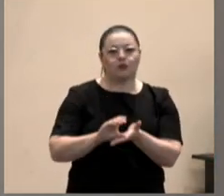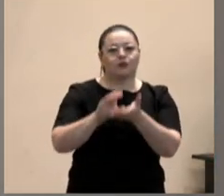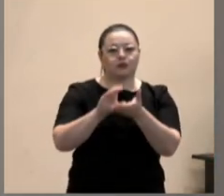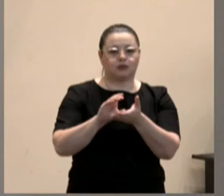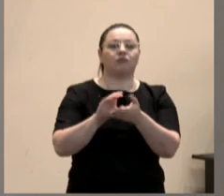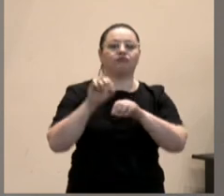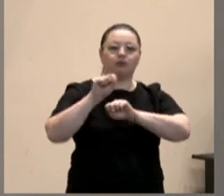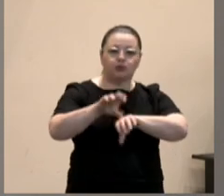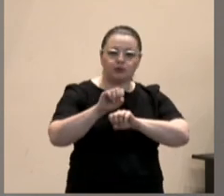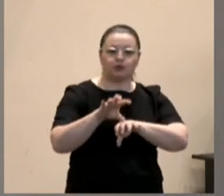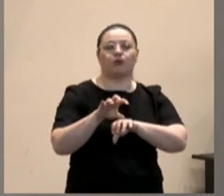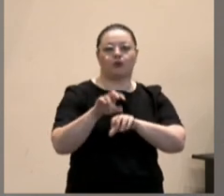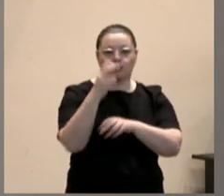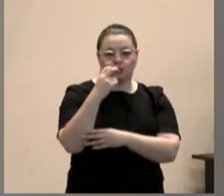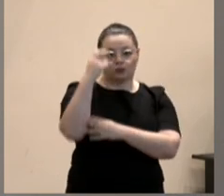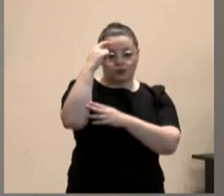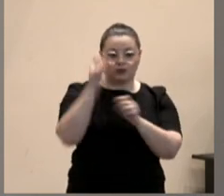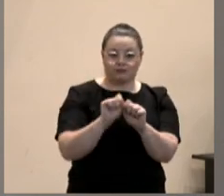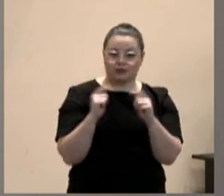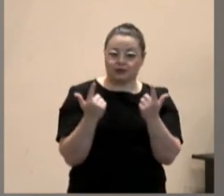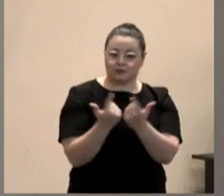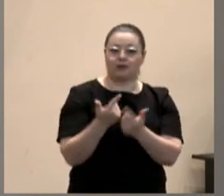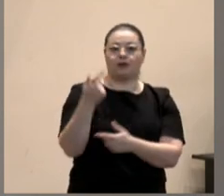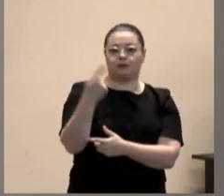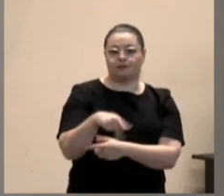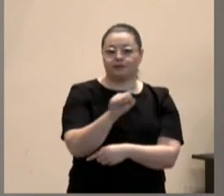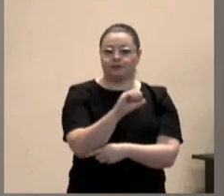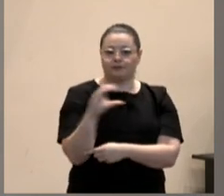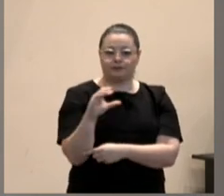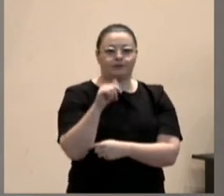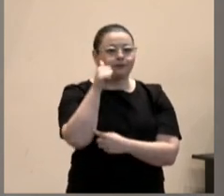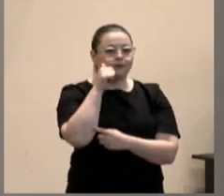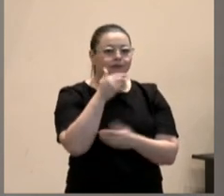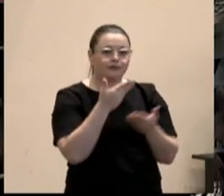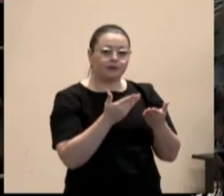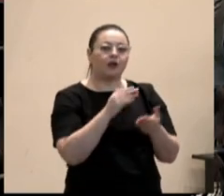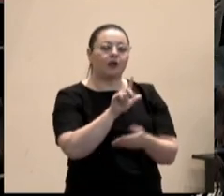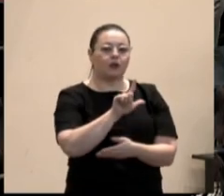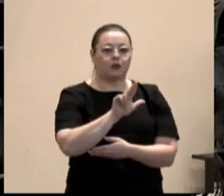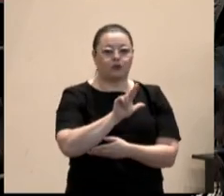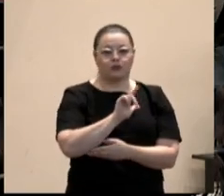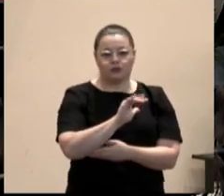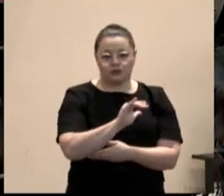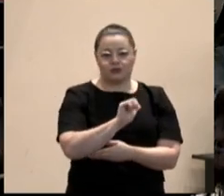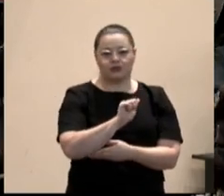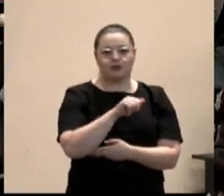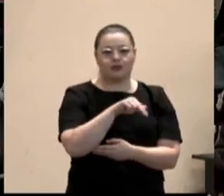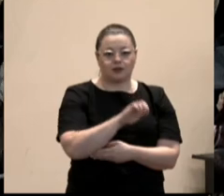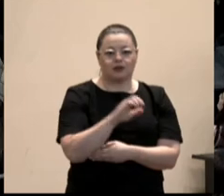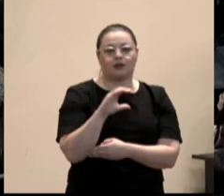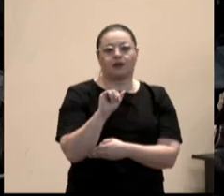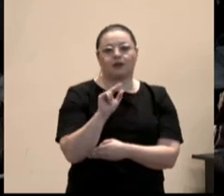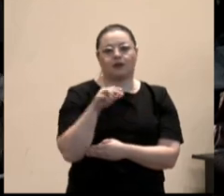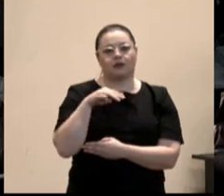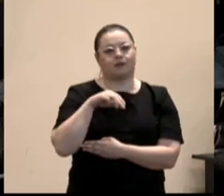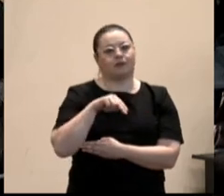Assembleia Legislativa de Santa Catarina, excelentíssima senhora Luciane Carminati.